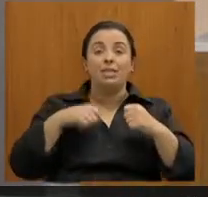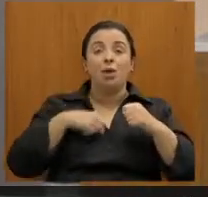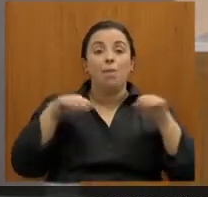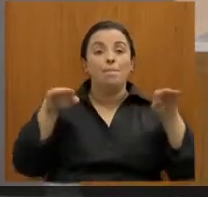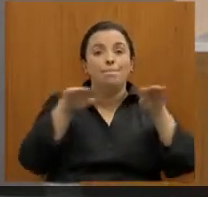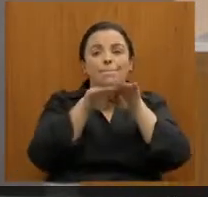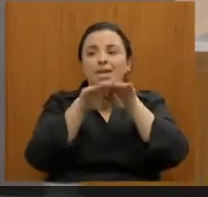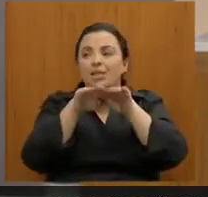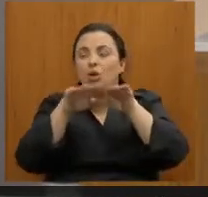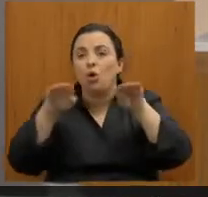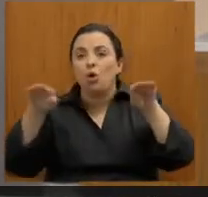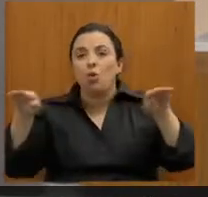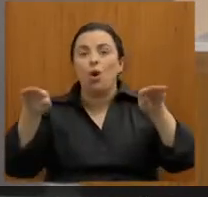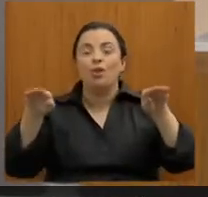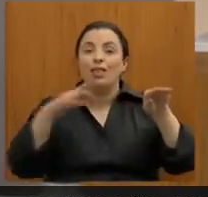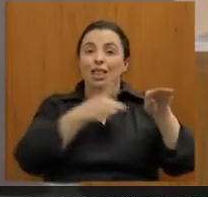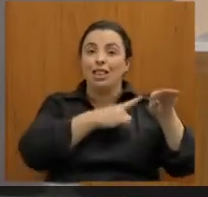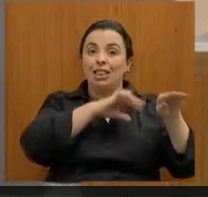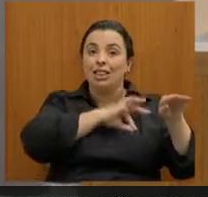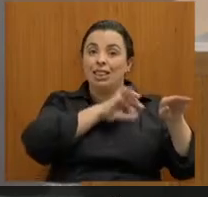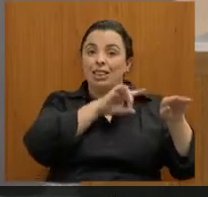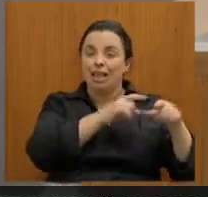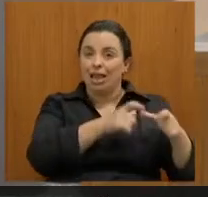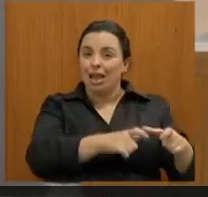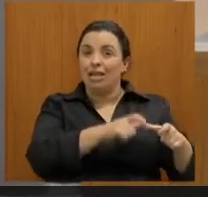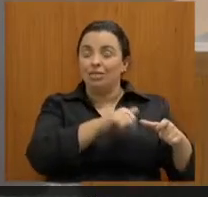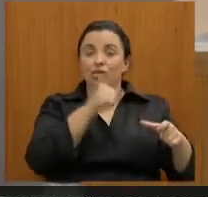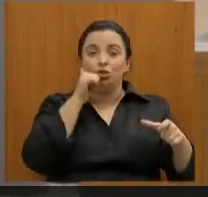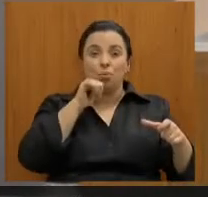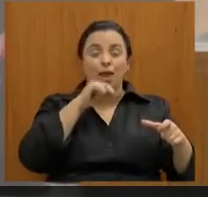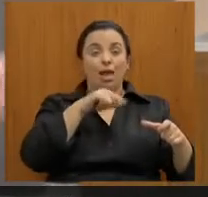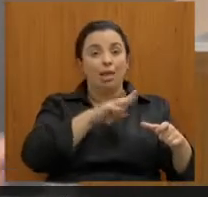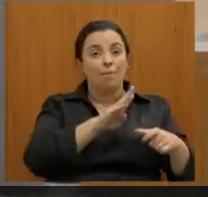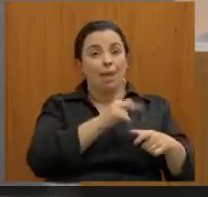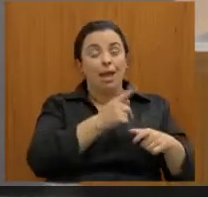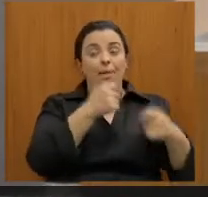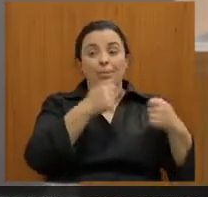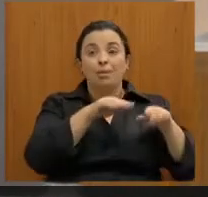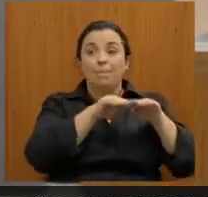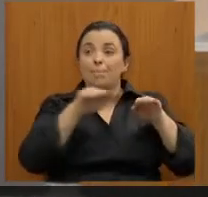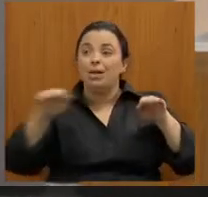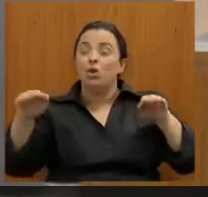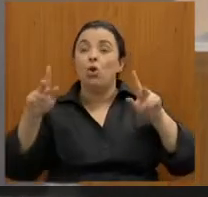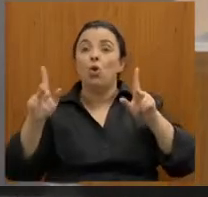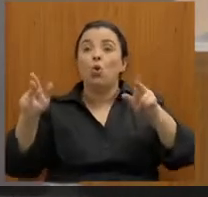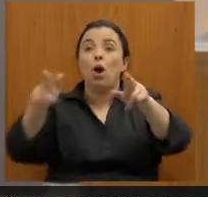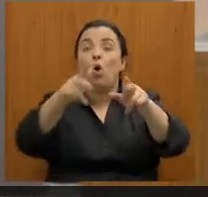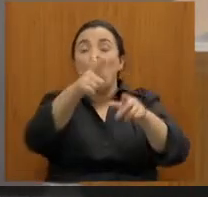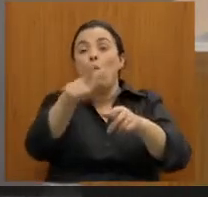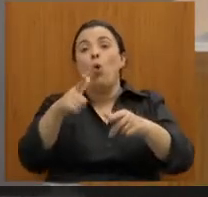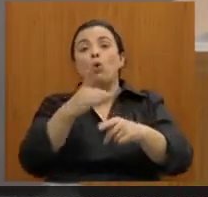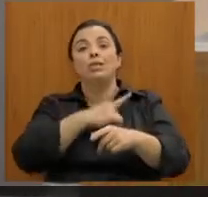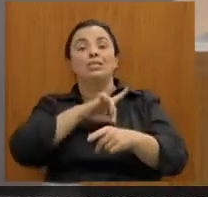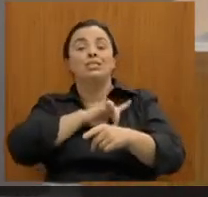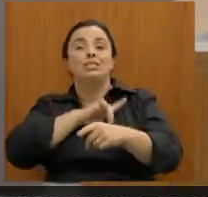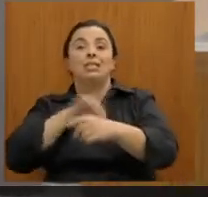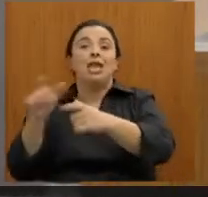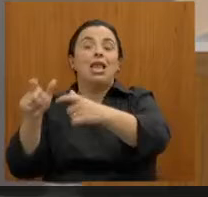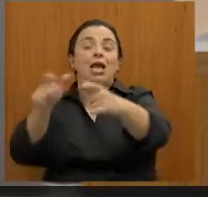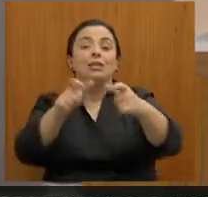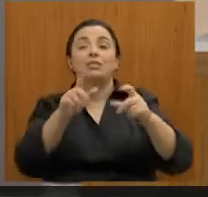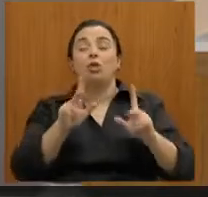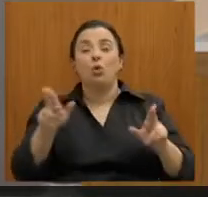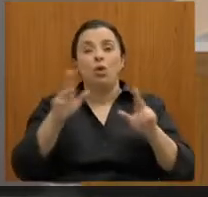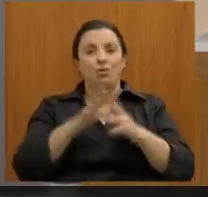em todos os lugares porque a como a doutora Isabel falou o boletim de ocorrência